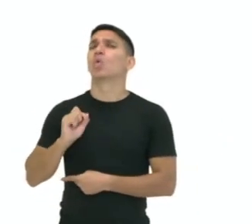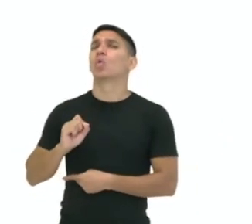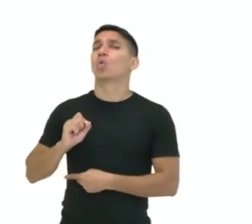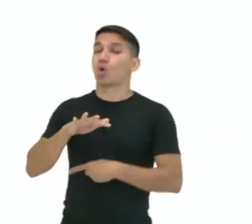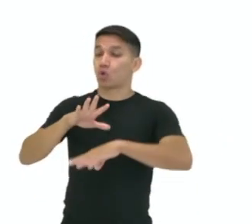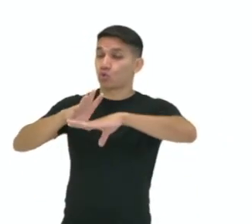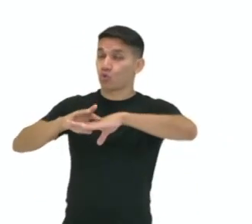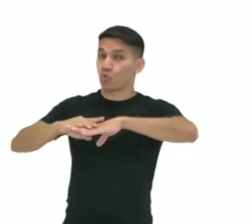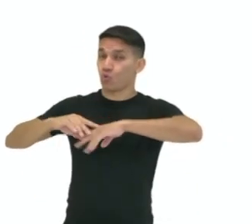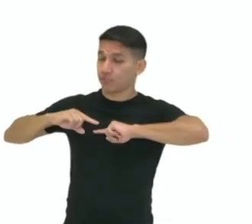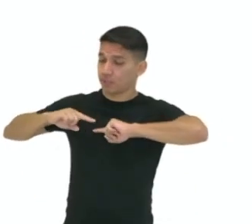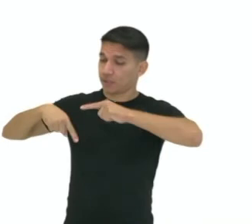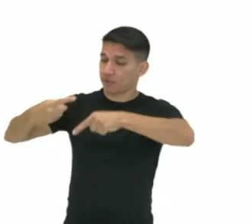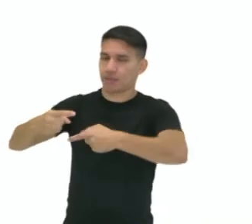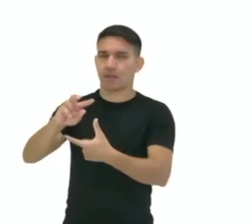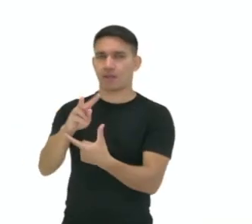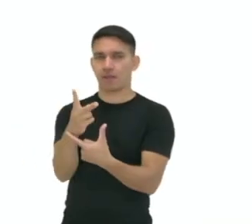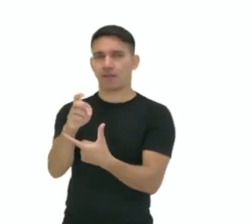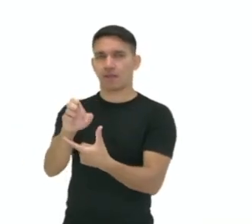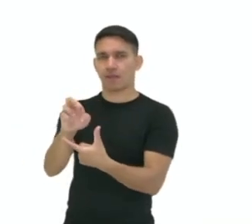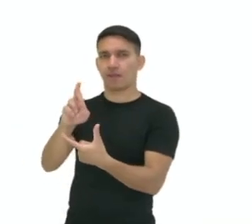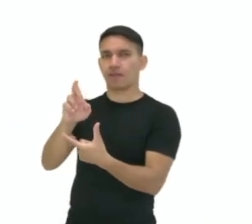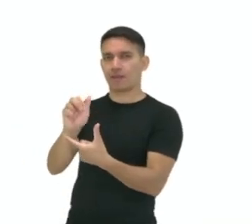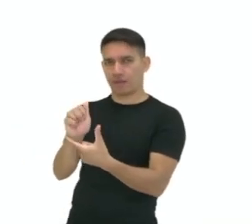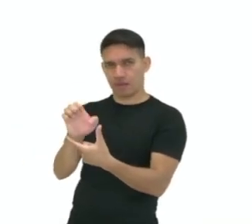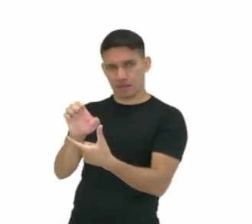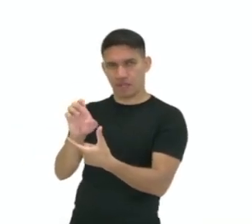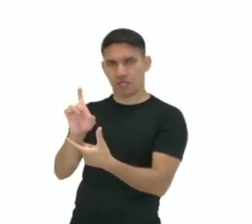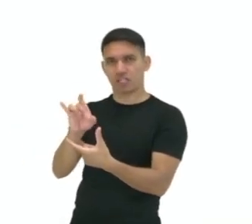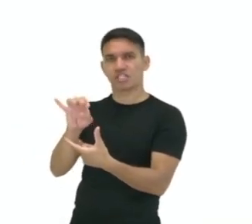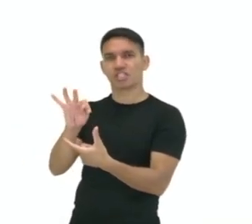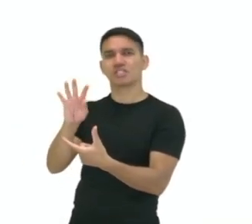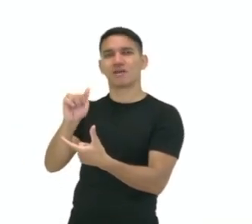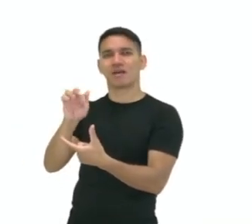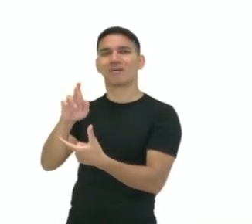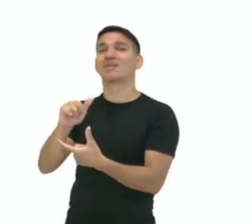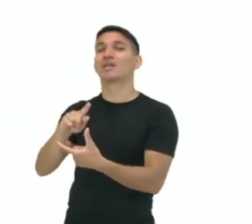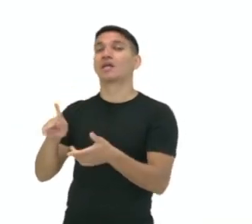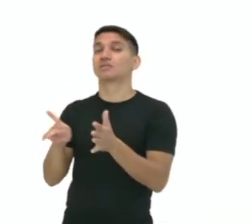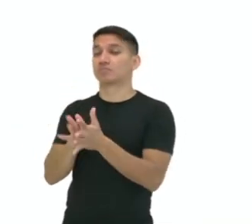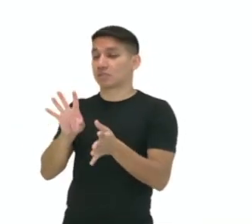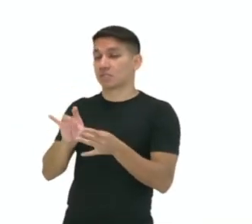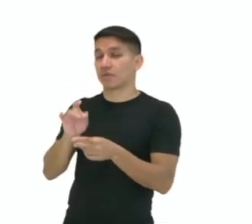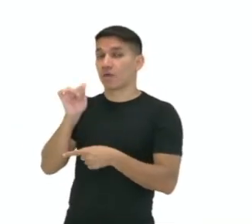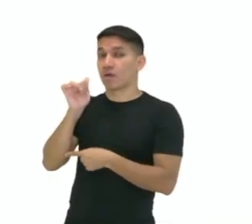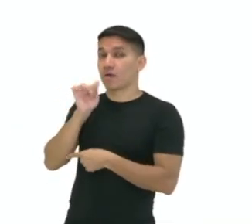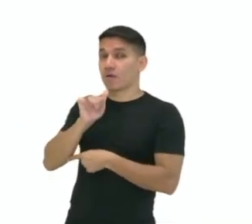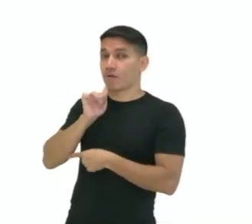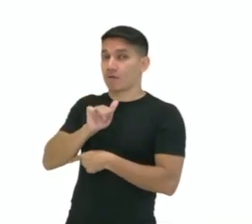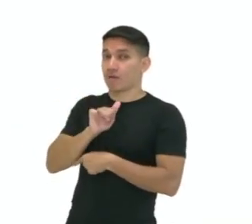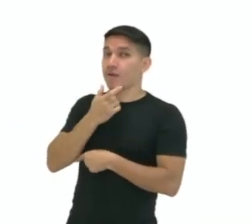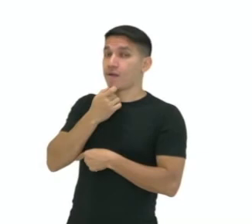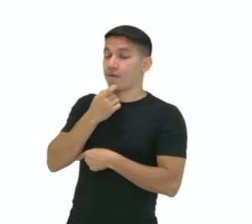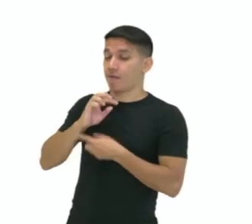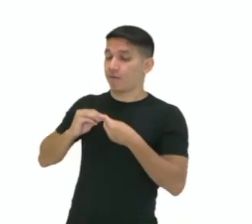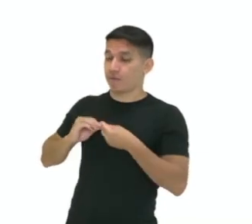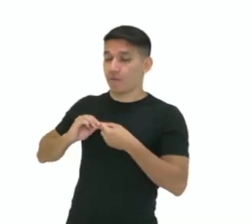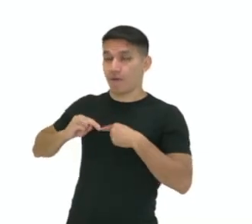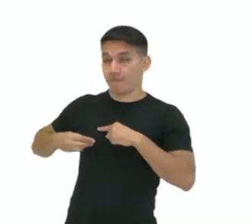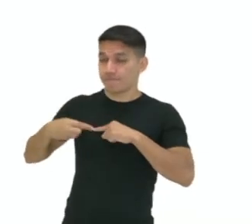que é passado da mãe, do pai, para os filhos. Nesse caso, nós estamos falando da distrofia